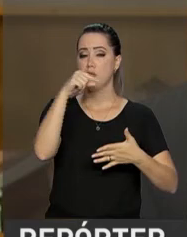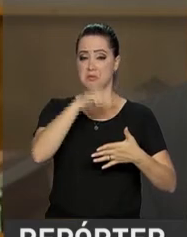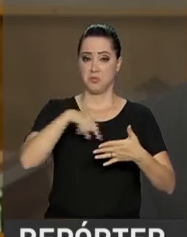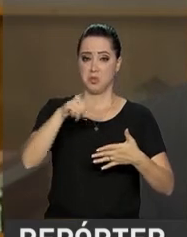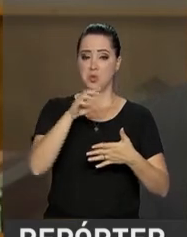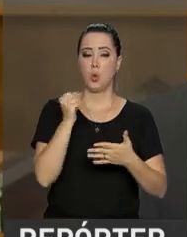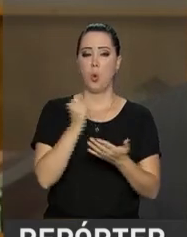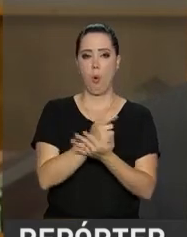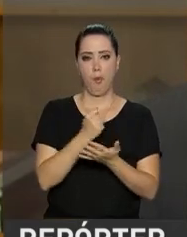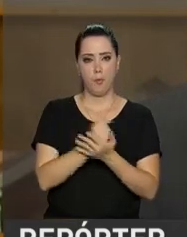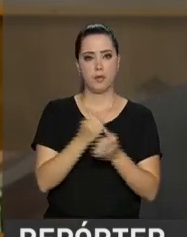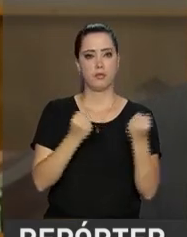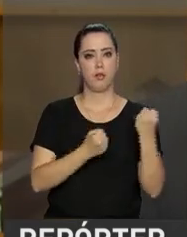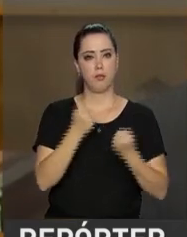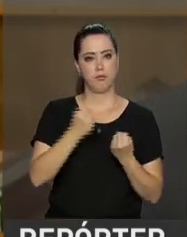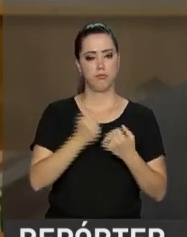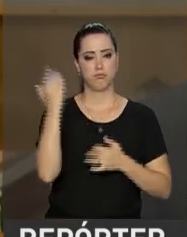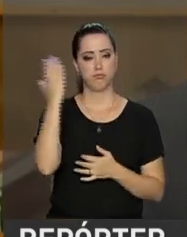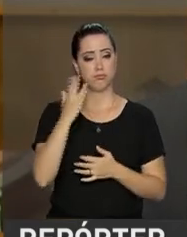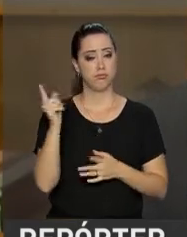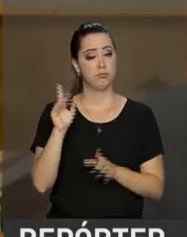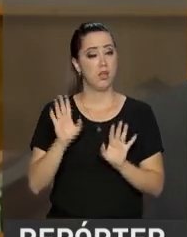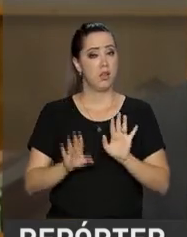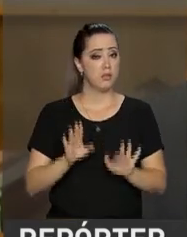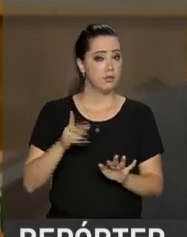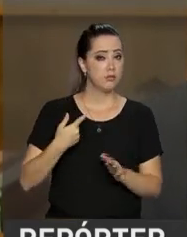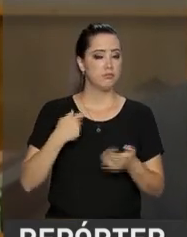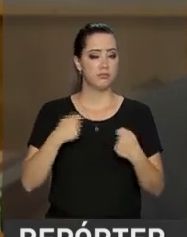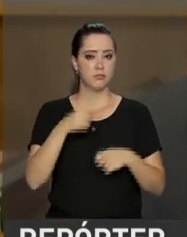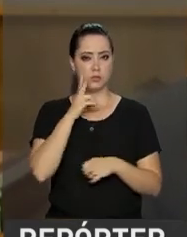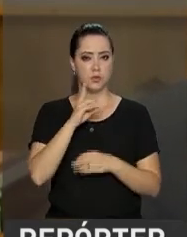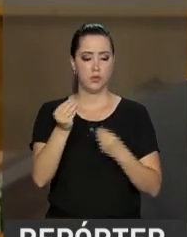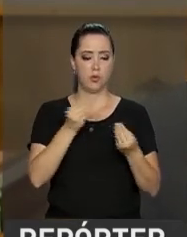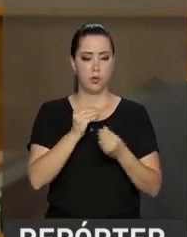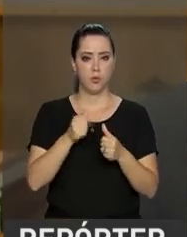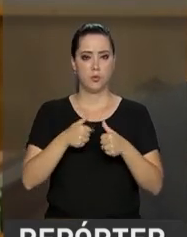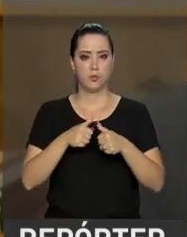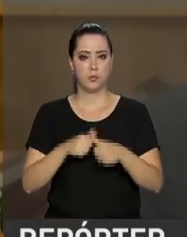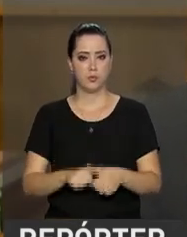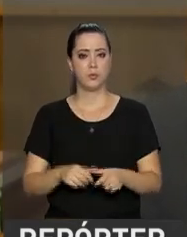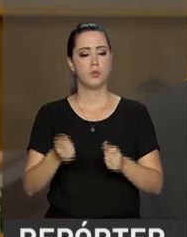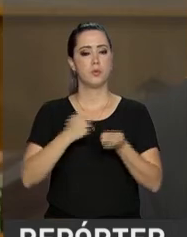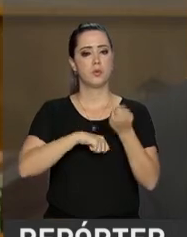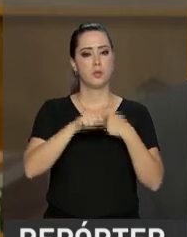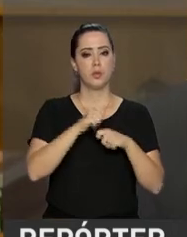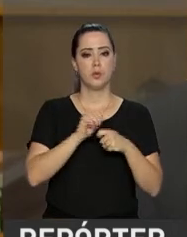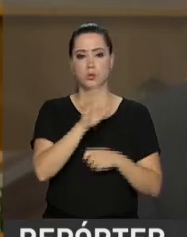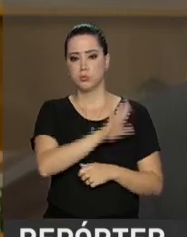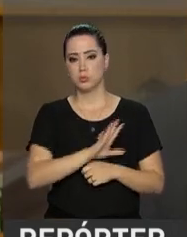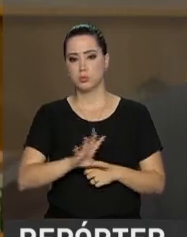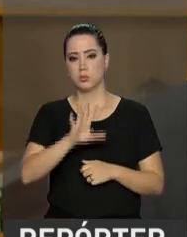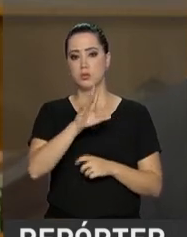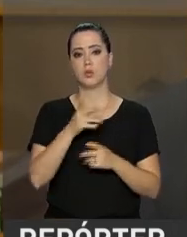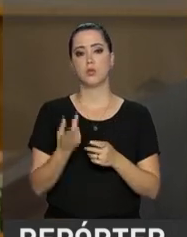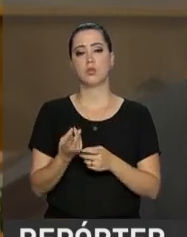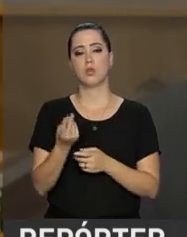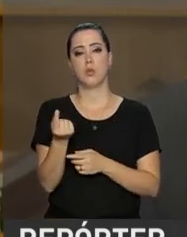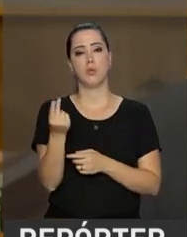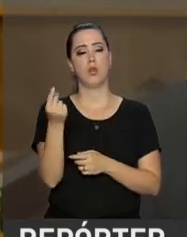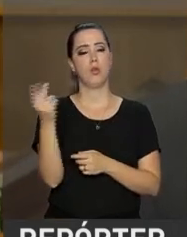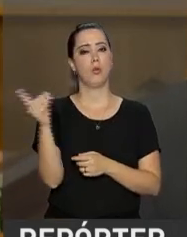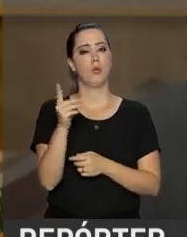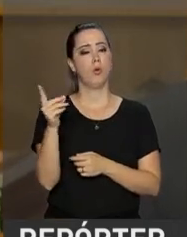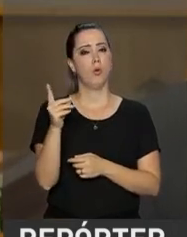grandes compradores de carros brasileiros. E aí depende, obviamente, do comportamento dessas economias e também do câmbio.